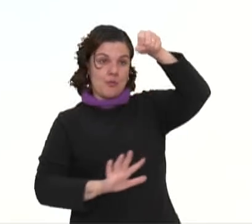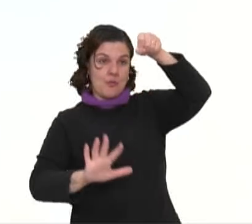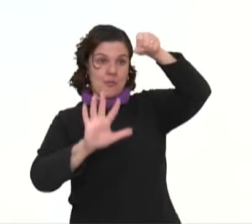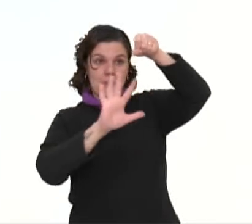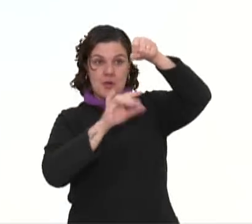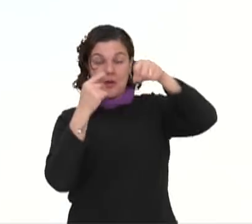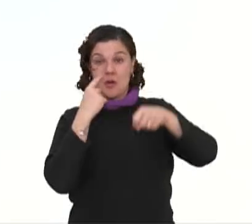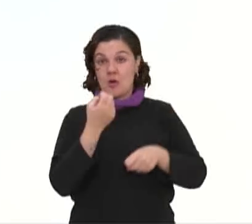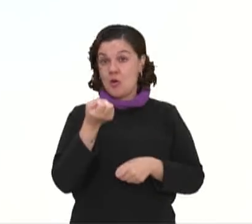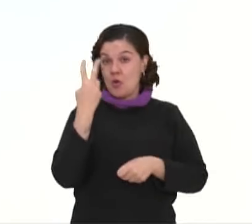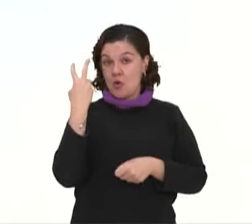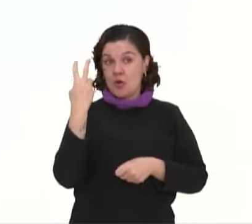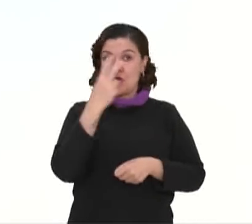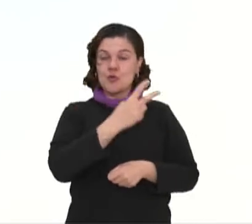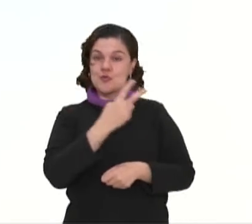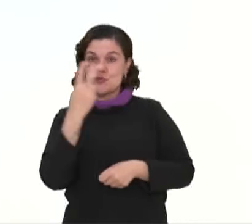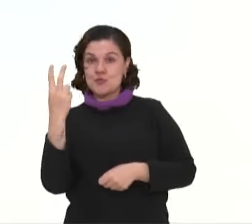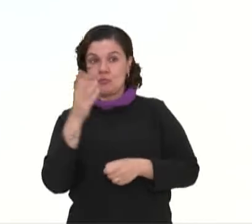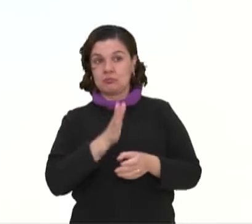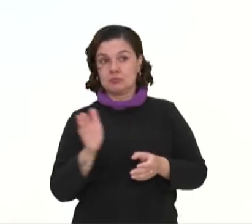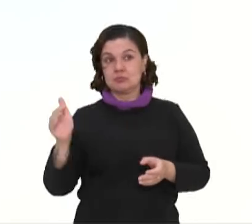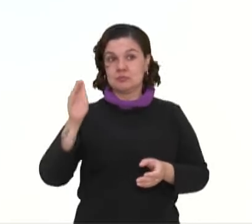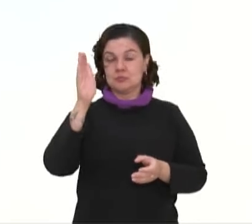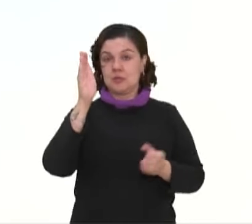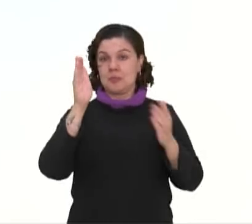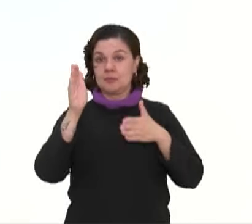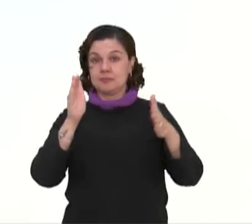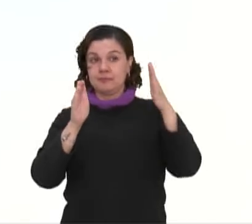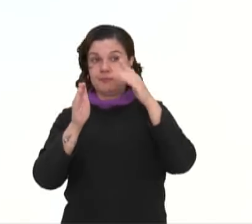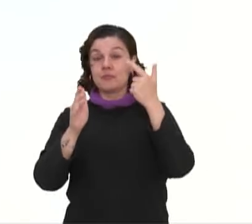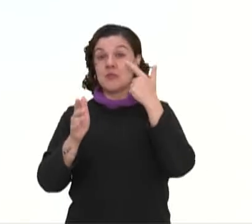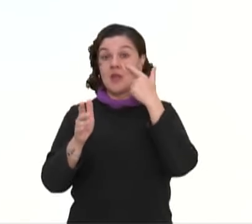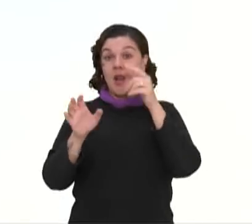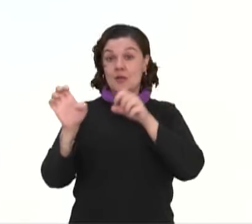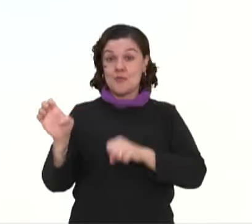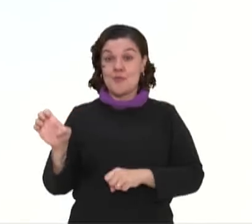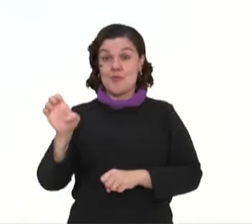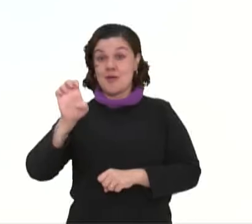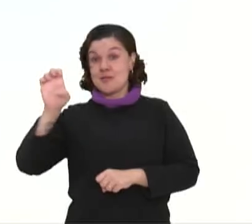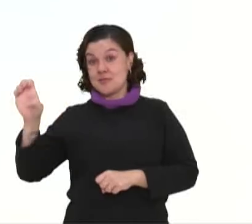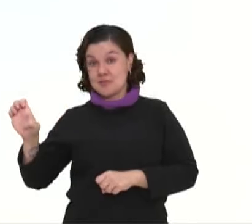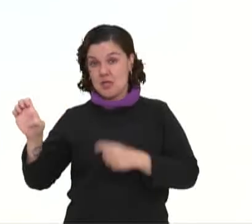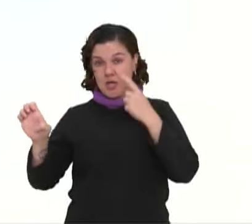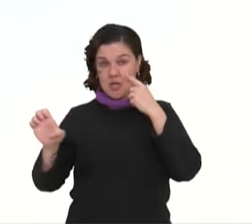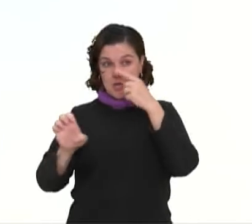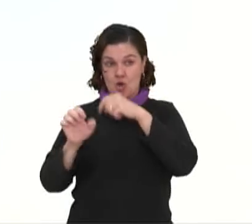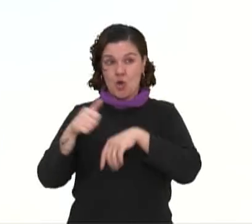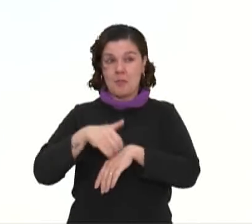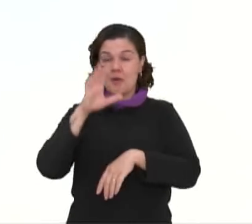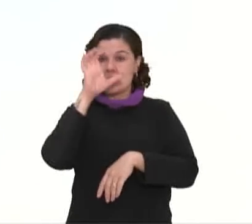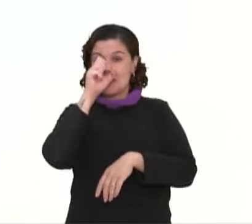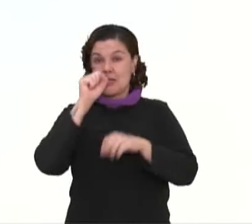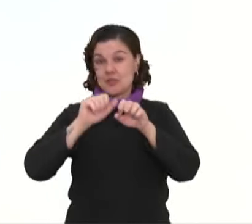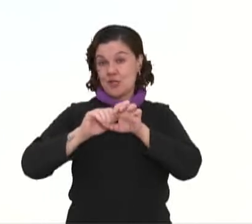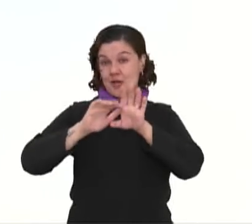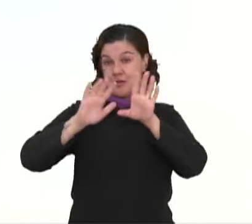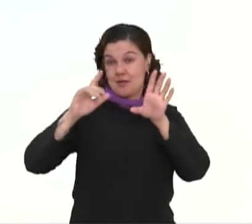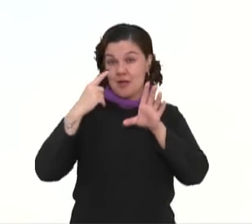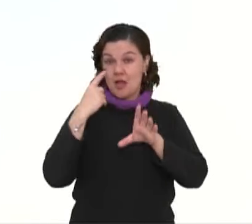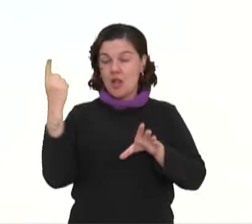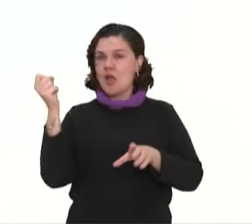e que mostra os 2 caminhos. Do seu lado esquerdo, mais de cor laranjinha, o